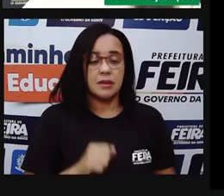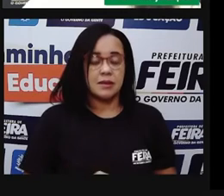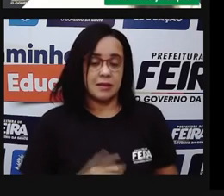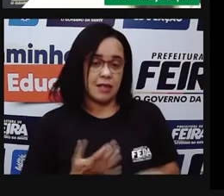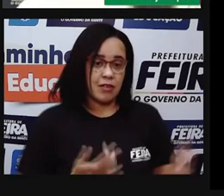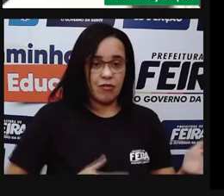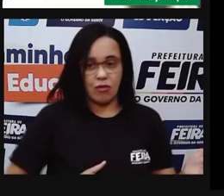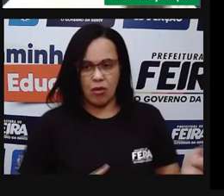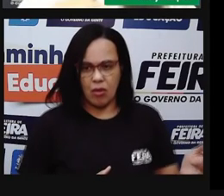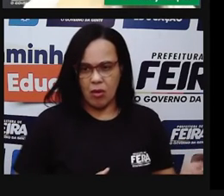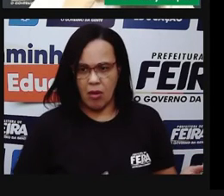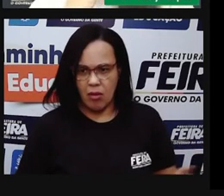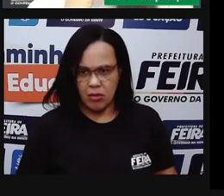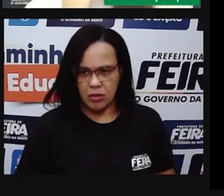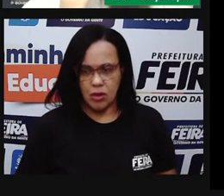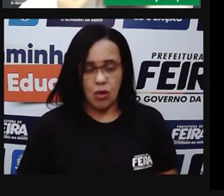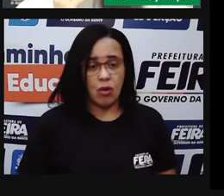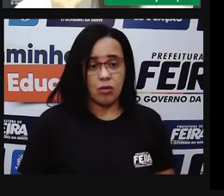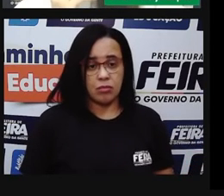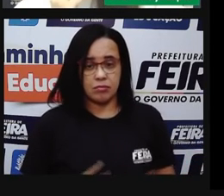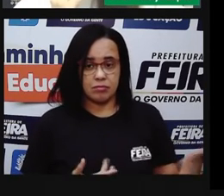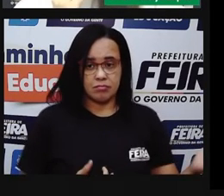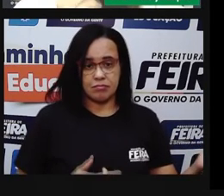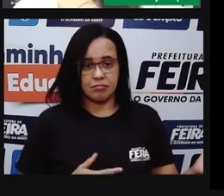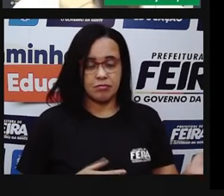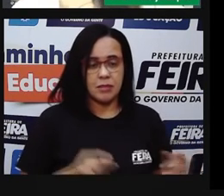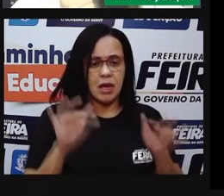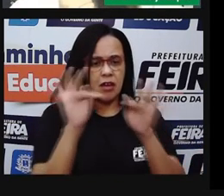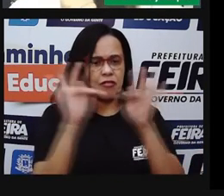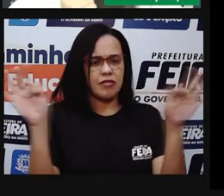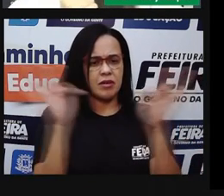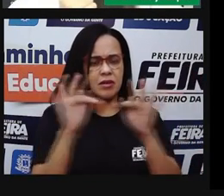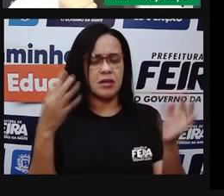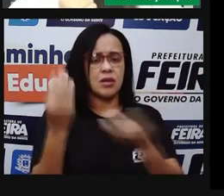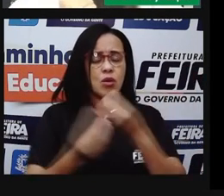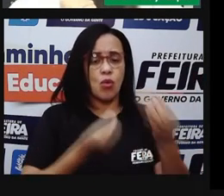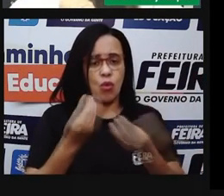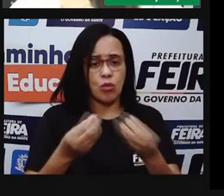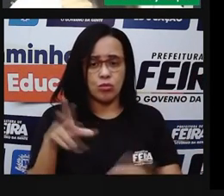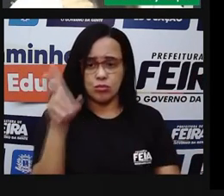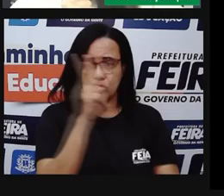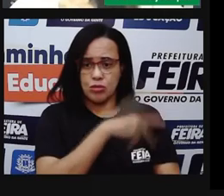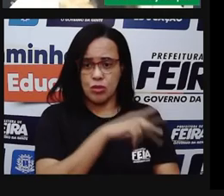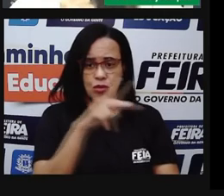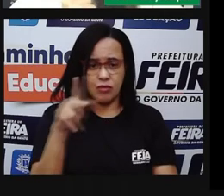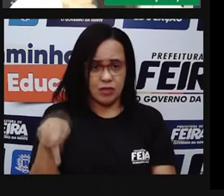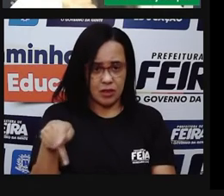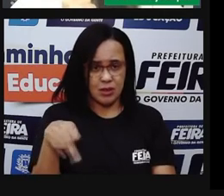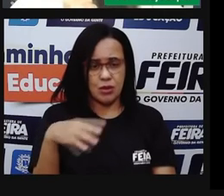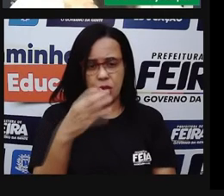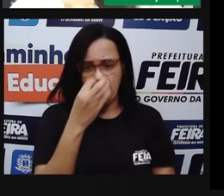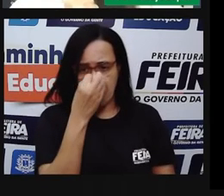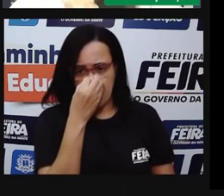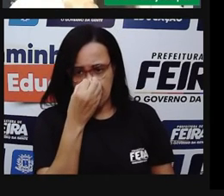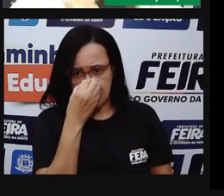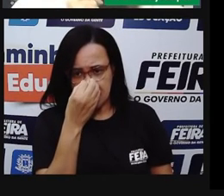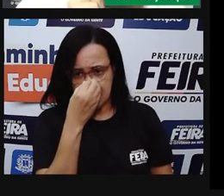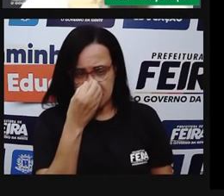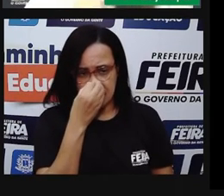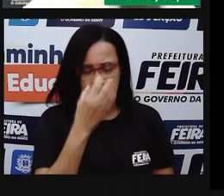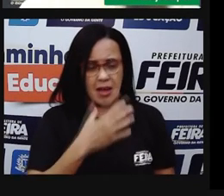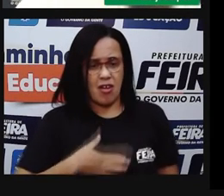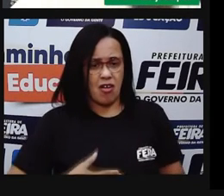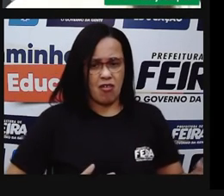dançando. O que que vocês acham dessa frase? O professor palhaçada e forró casa